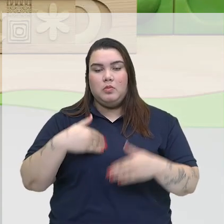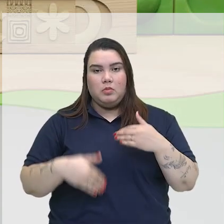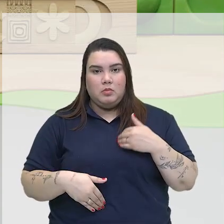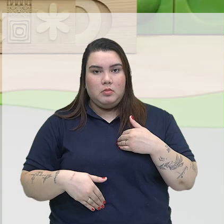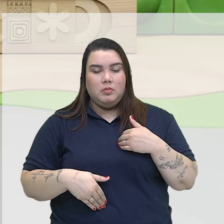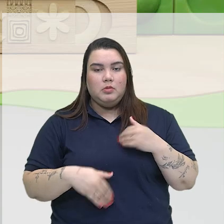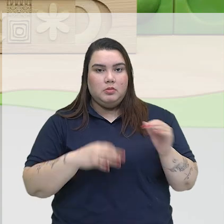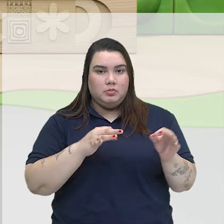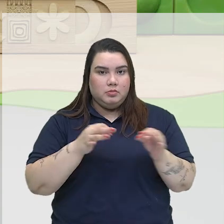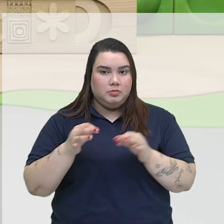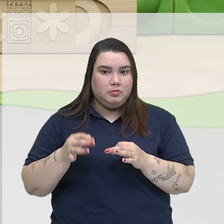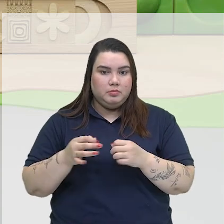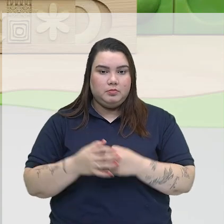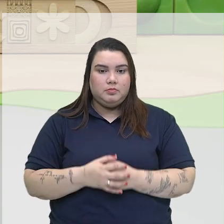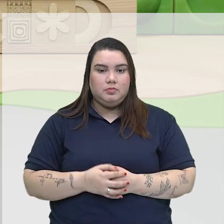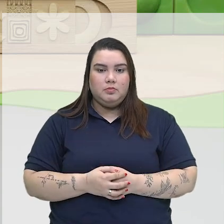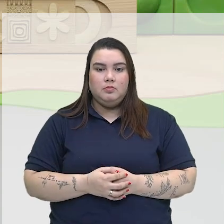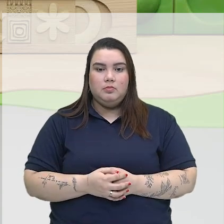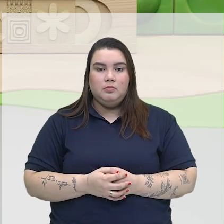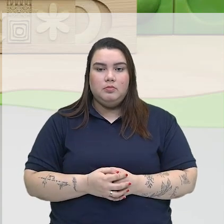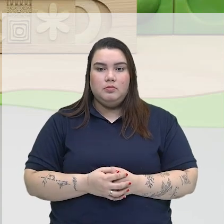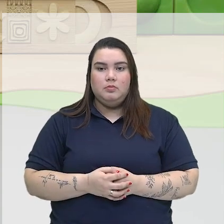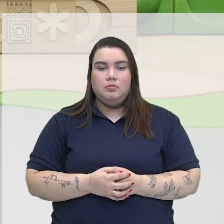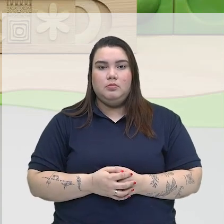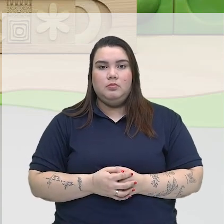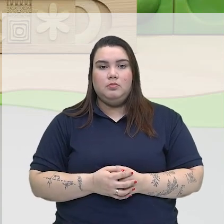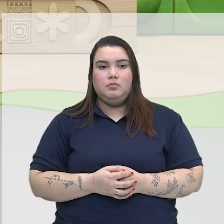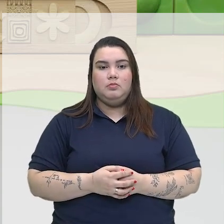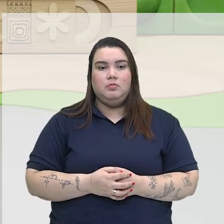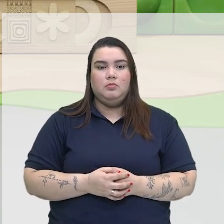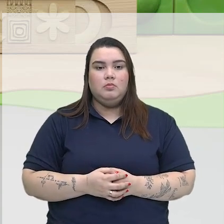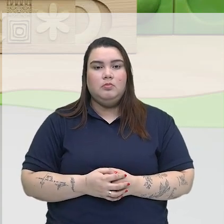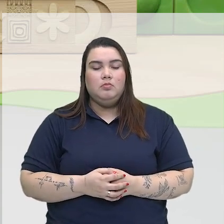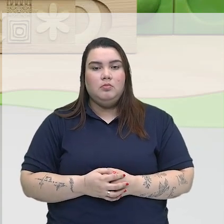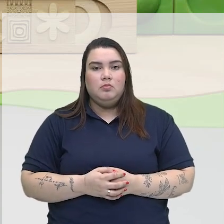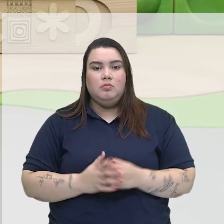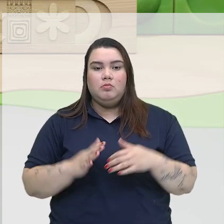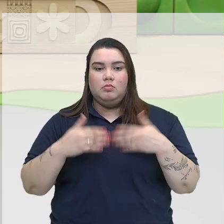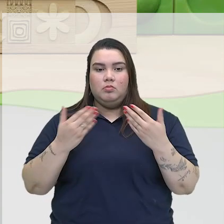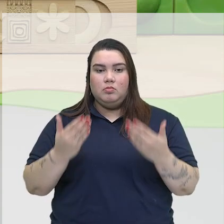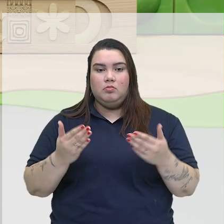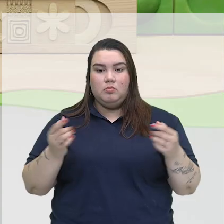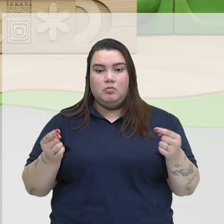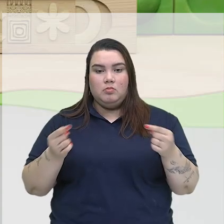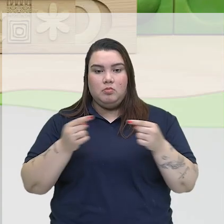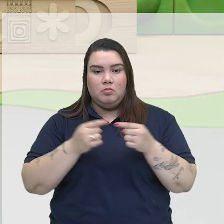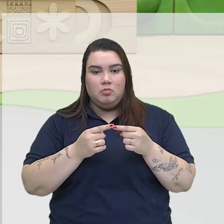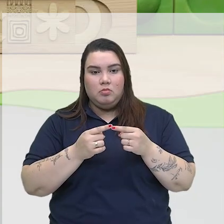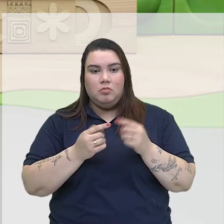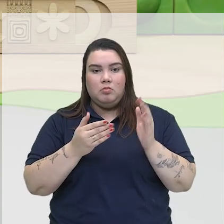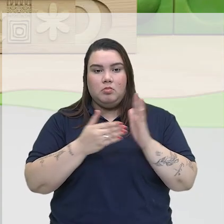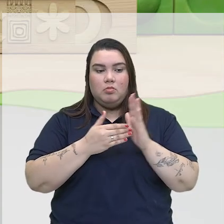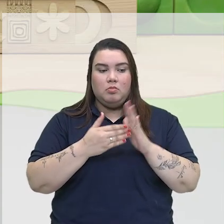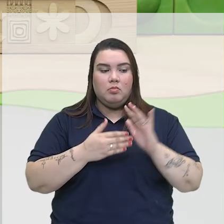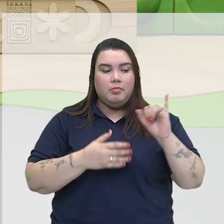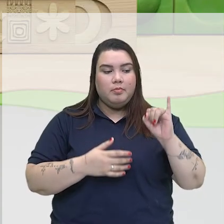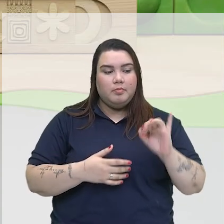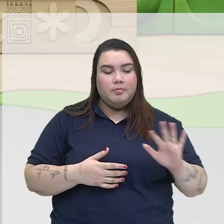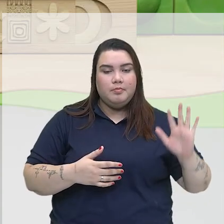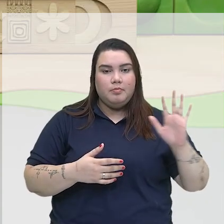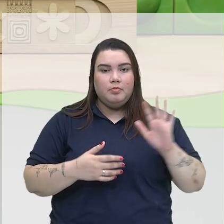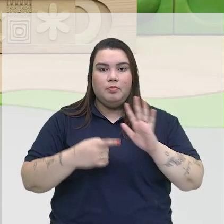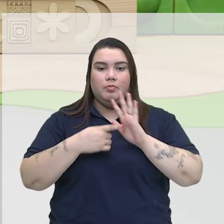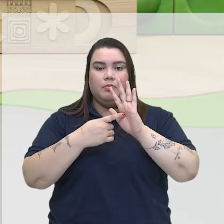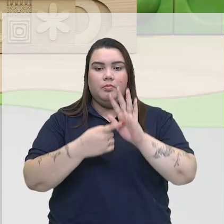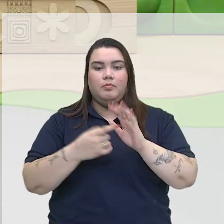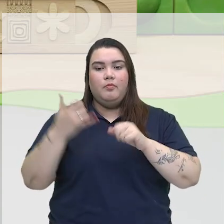corpo, certo? Então, dessa forma, aqui na nossa última imagem,